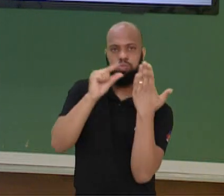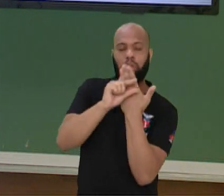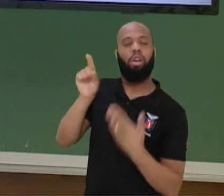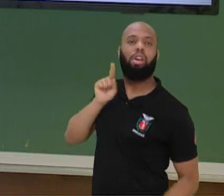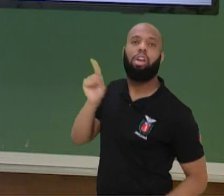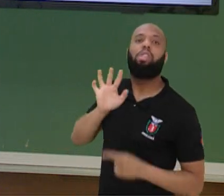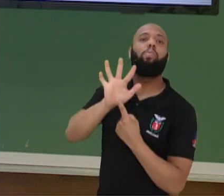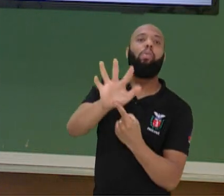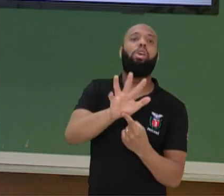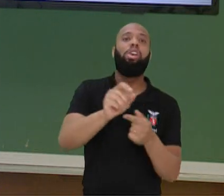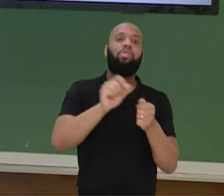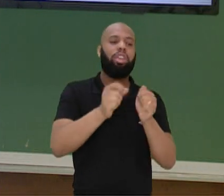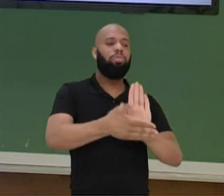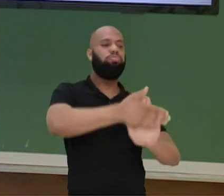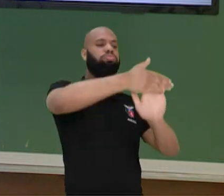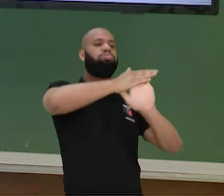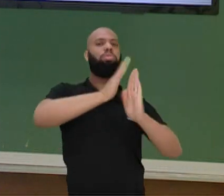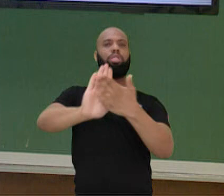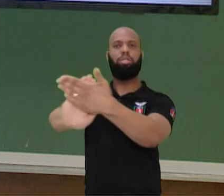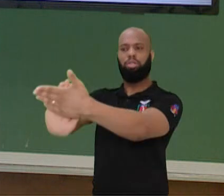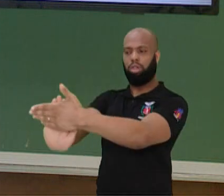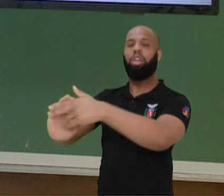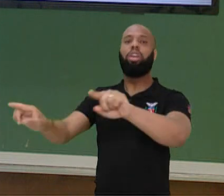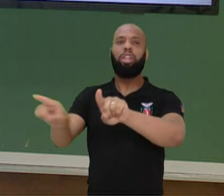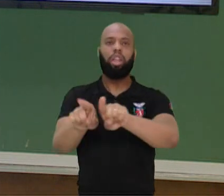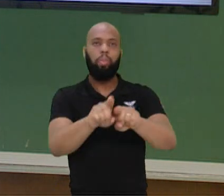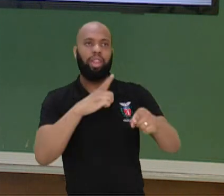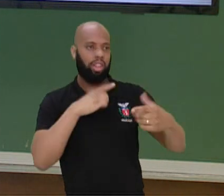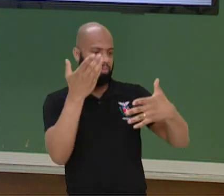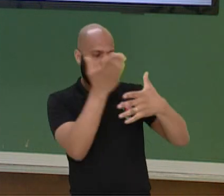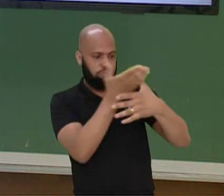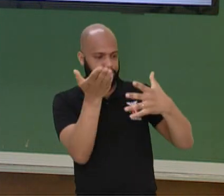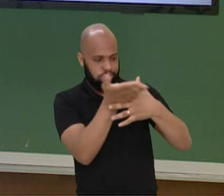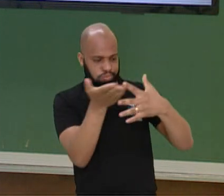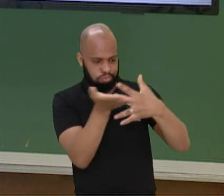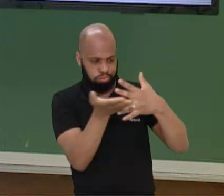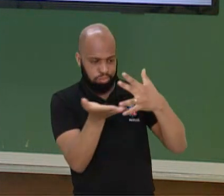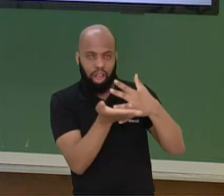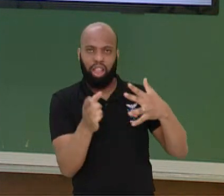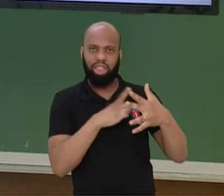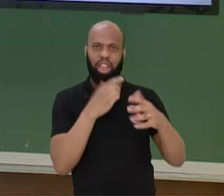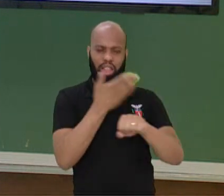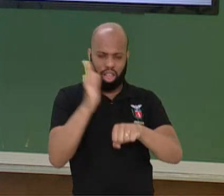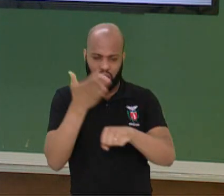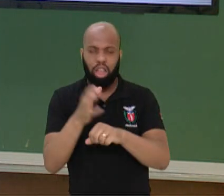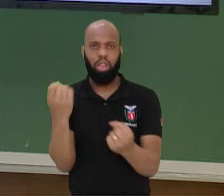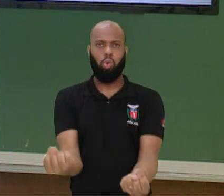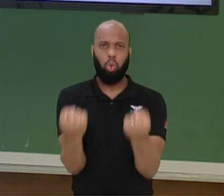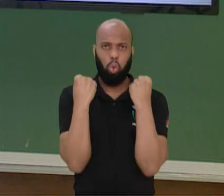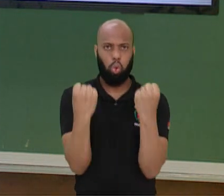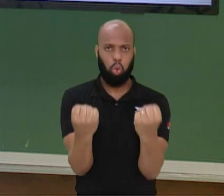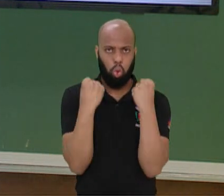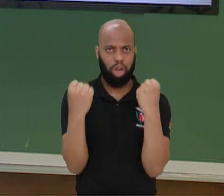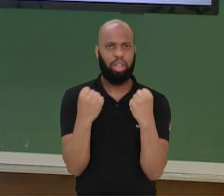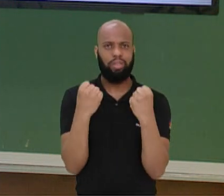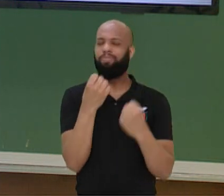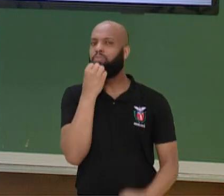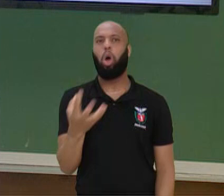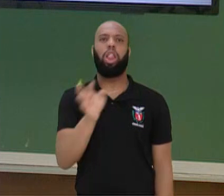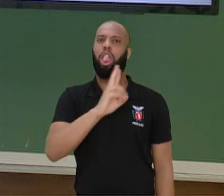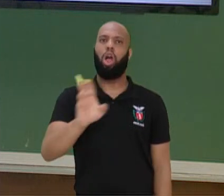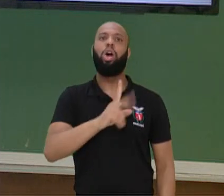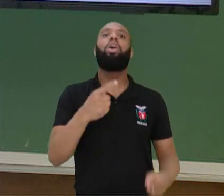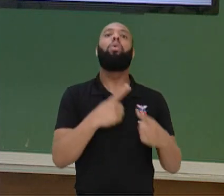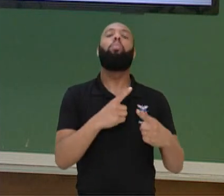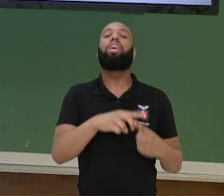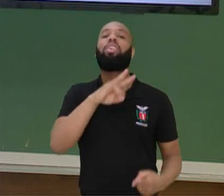que alongar antes e entre as séries de um treino de musculação não é interessante, porque